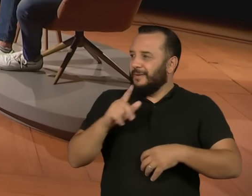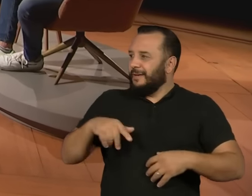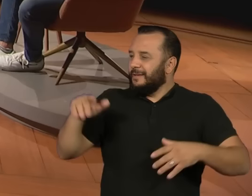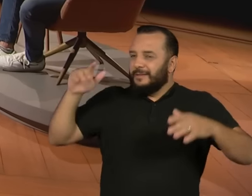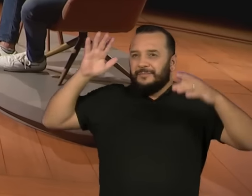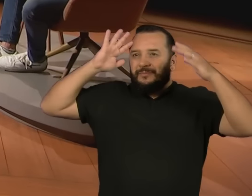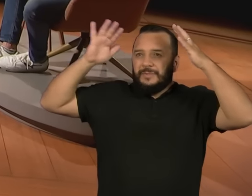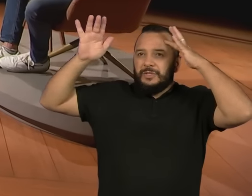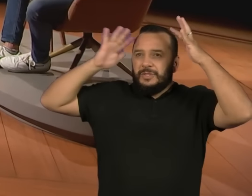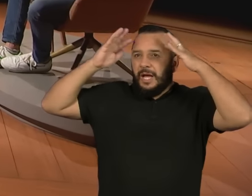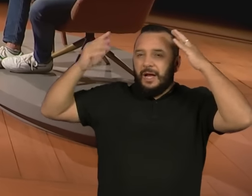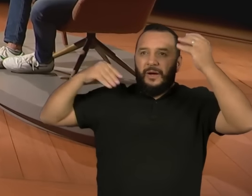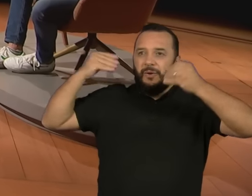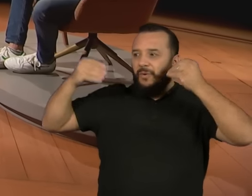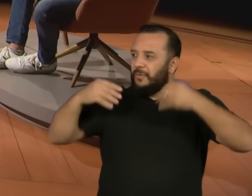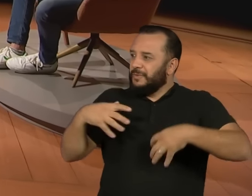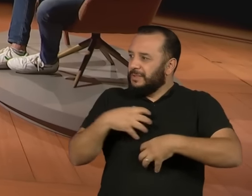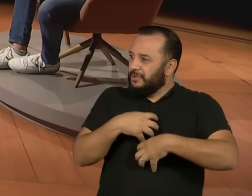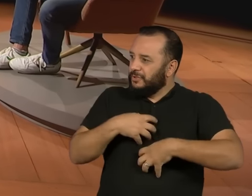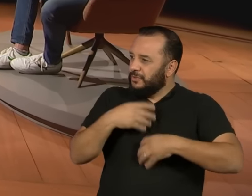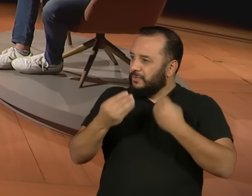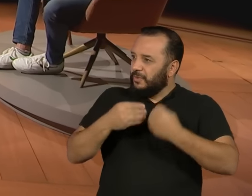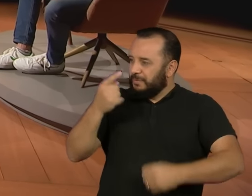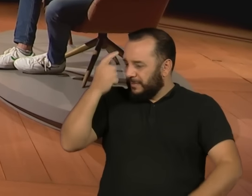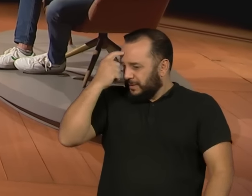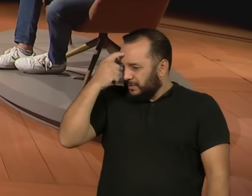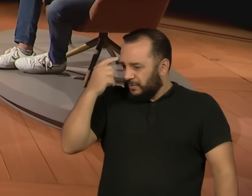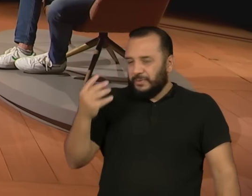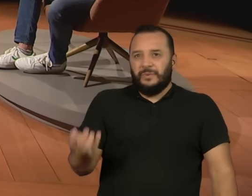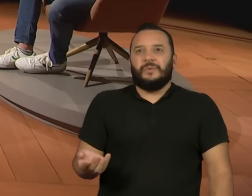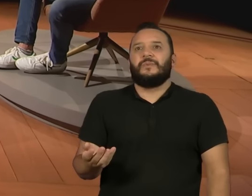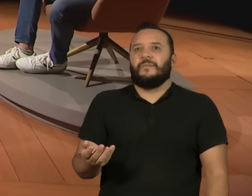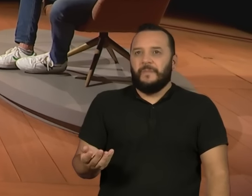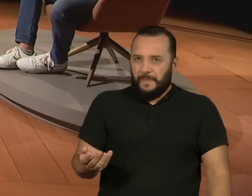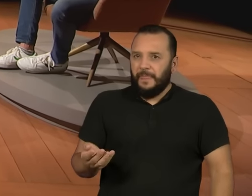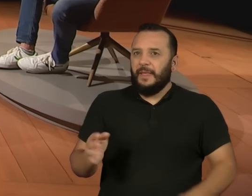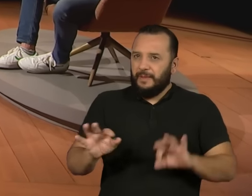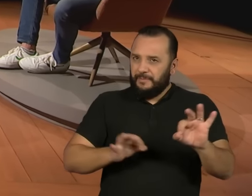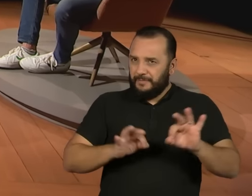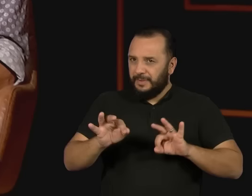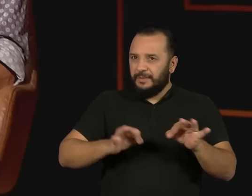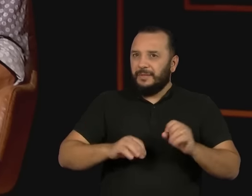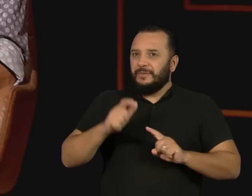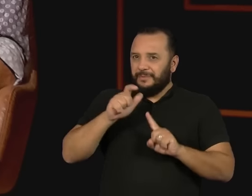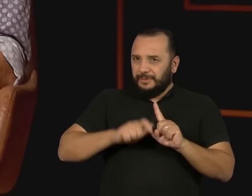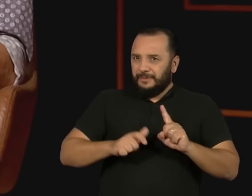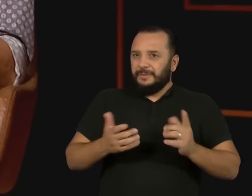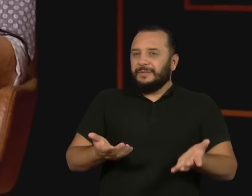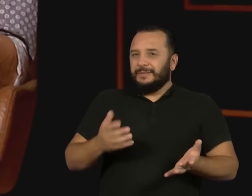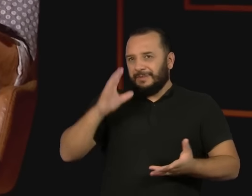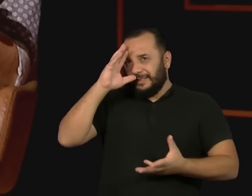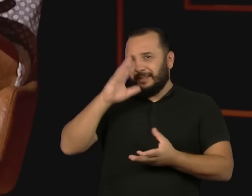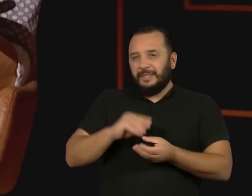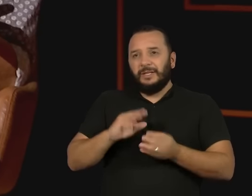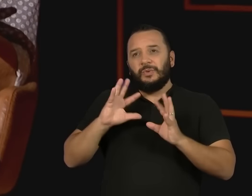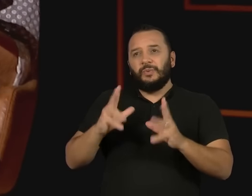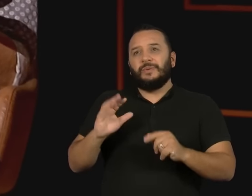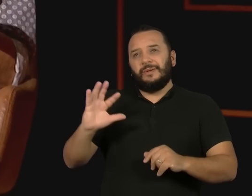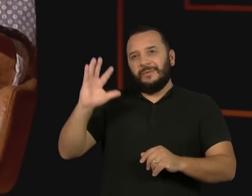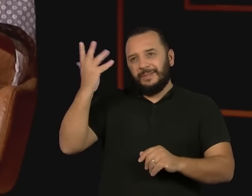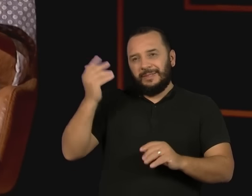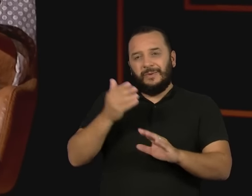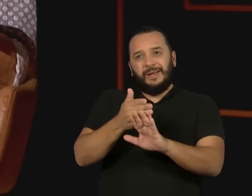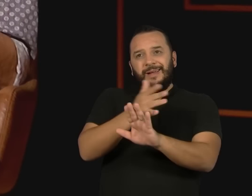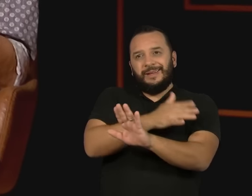é aquele... Como ele sentiu, como ele pensou, como ele, né? A preparação de um personagem é entender tudo o que aconteceu antes do